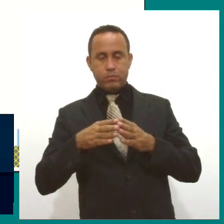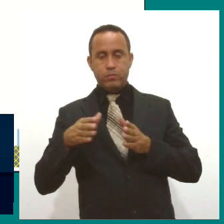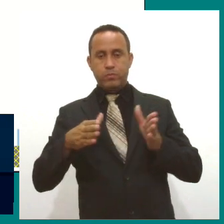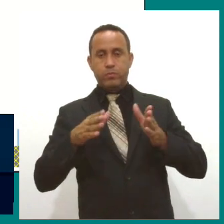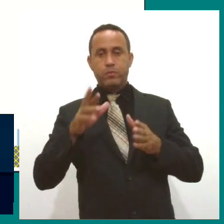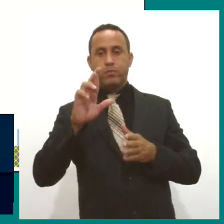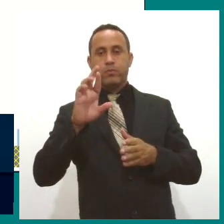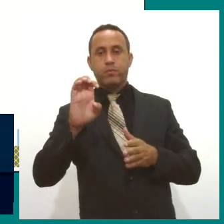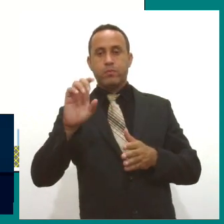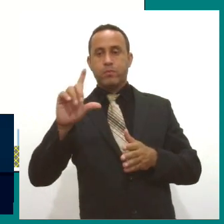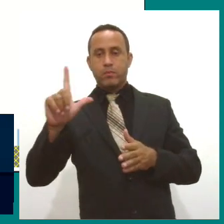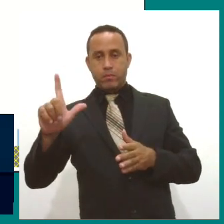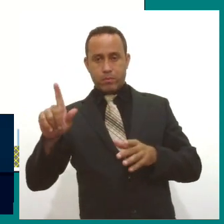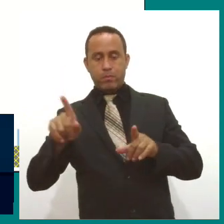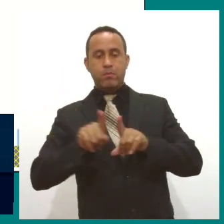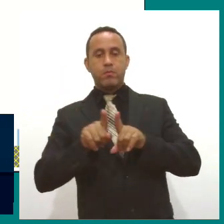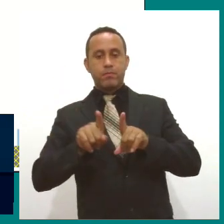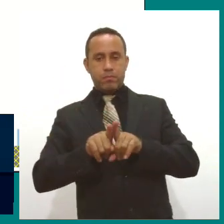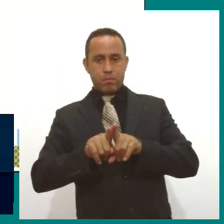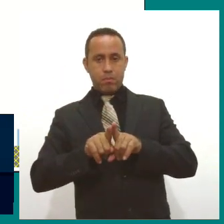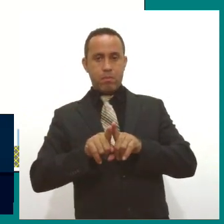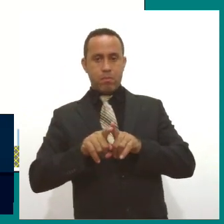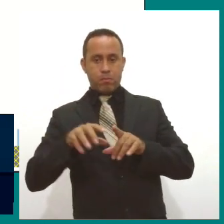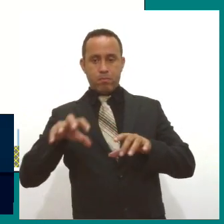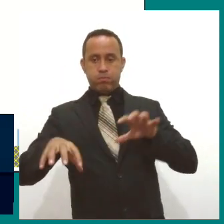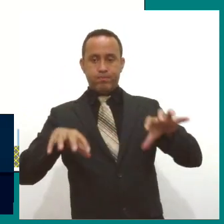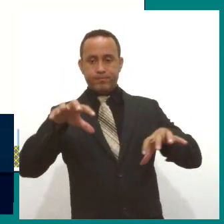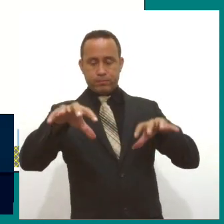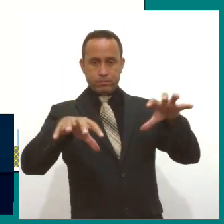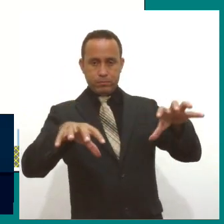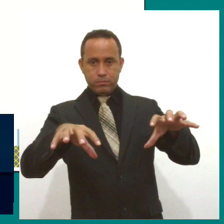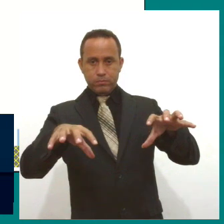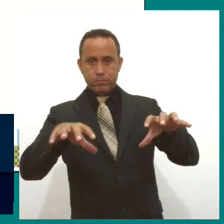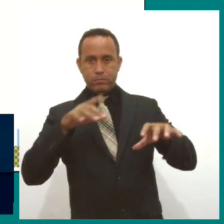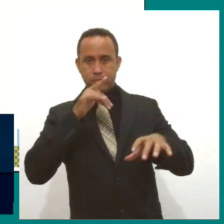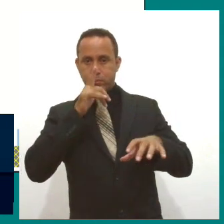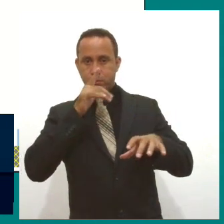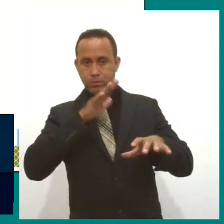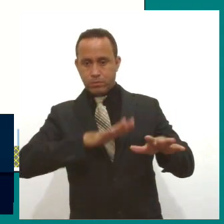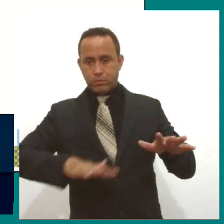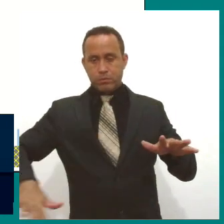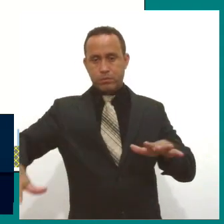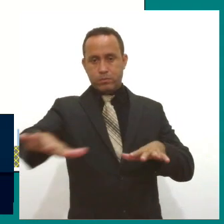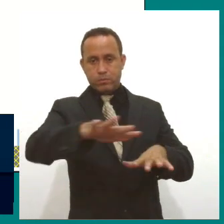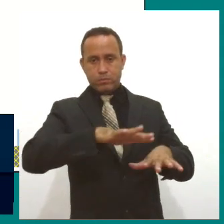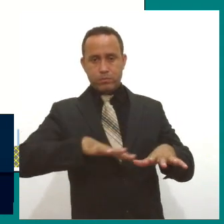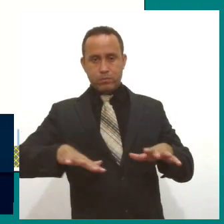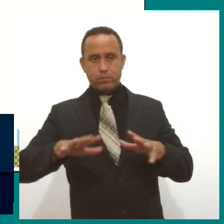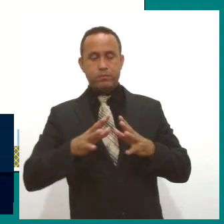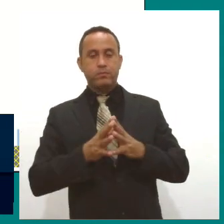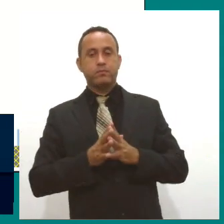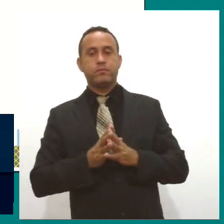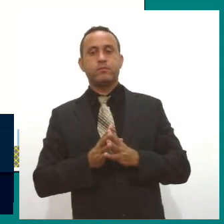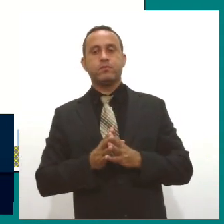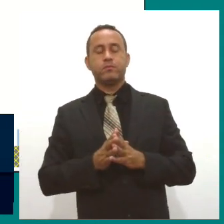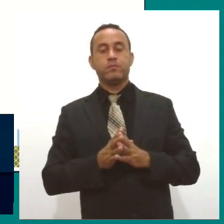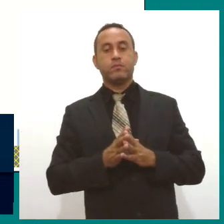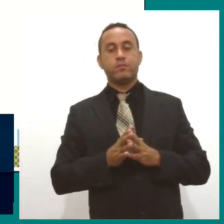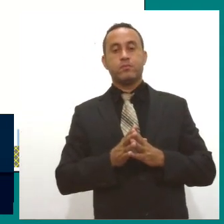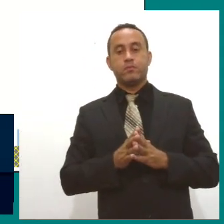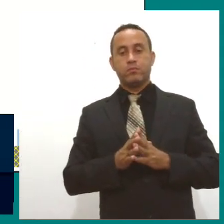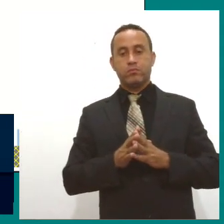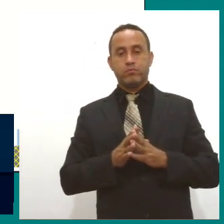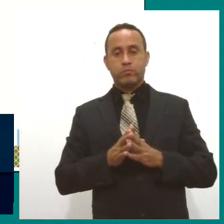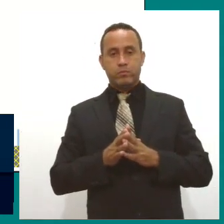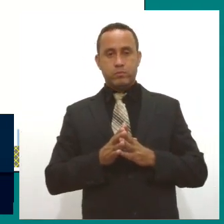Vaza Barris. As demais bacias hidrográficas são de domínio da União. Posso passar, por favor? Essas 8 bacias